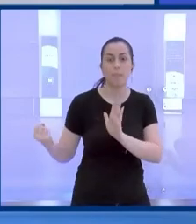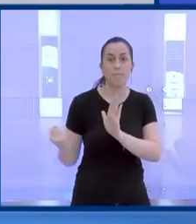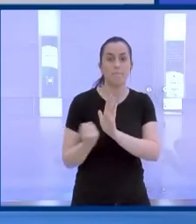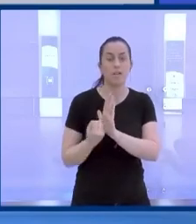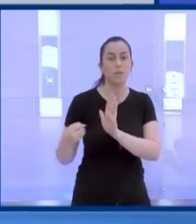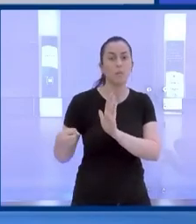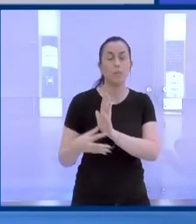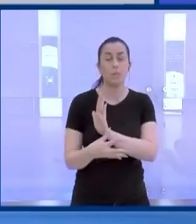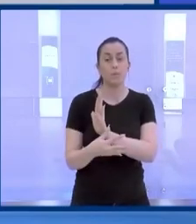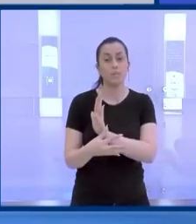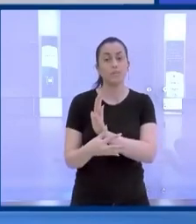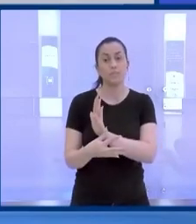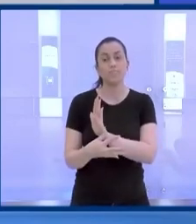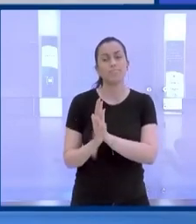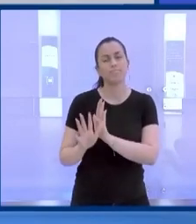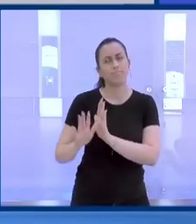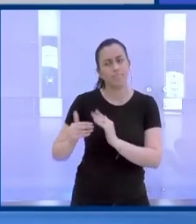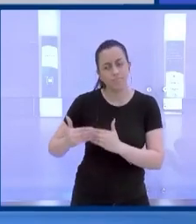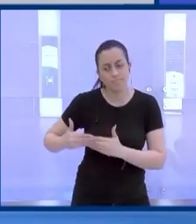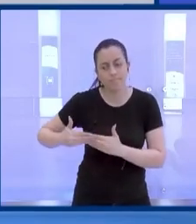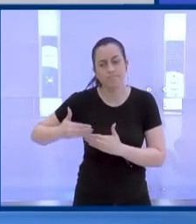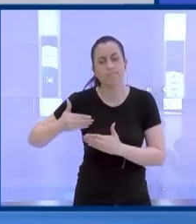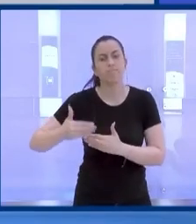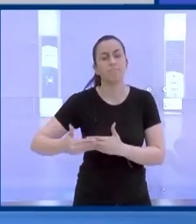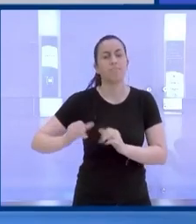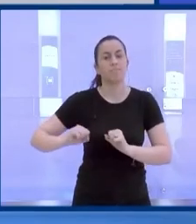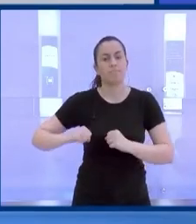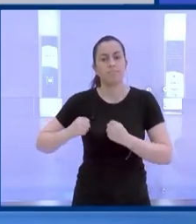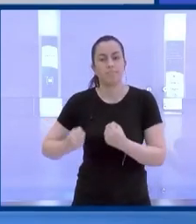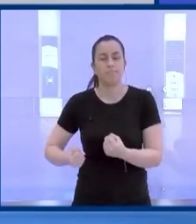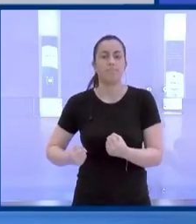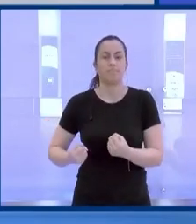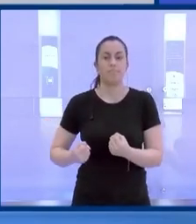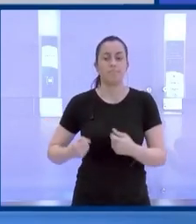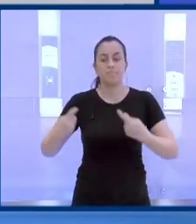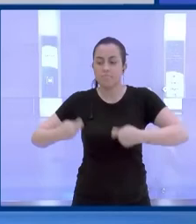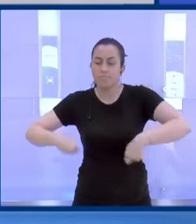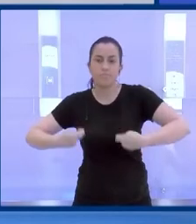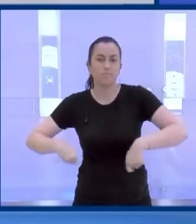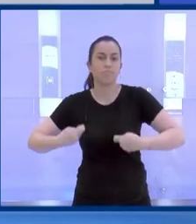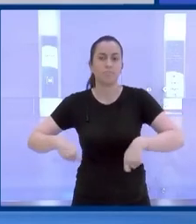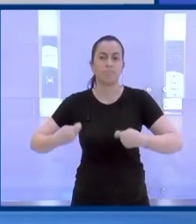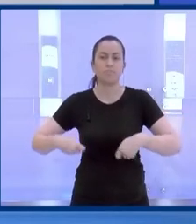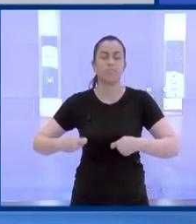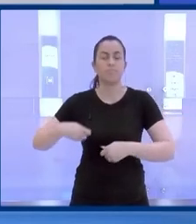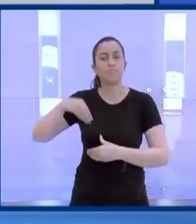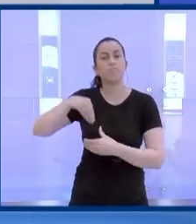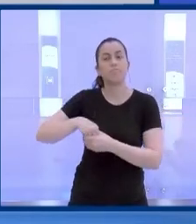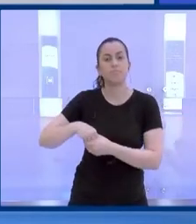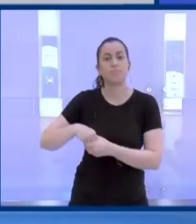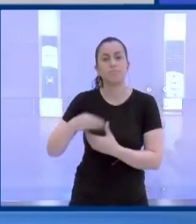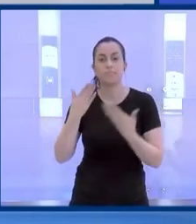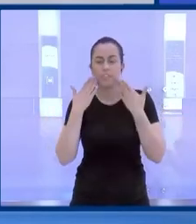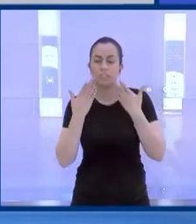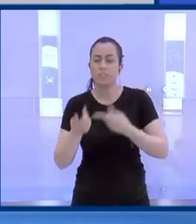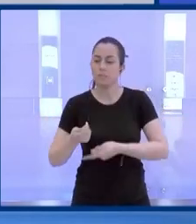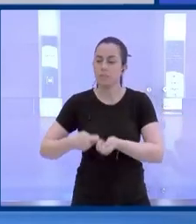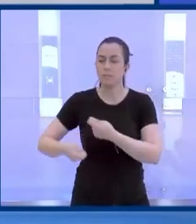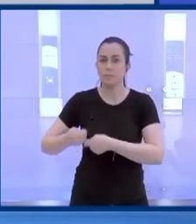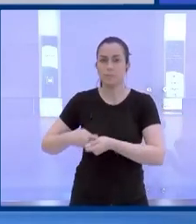do gás no país, que tem ainda a necessidade, né, dentro de um cenário econômico